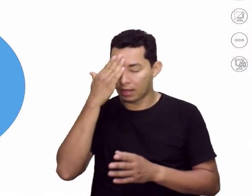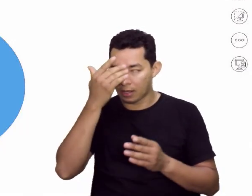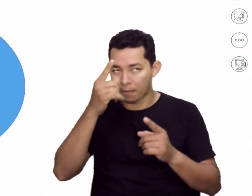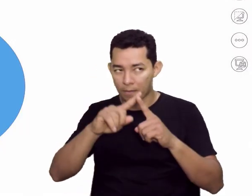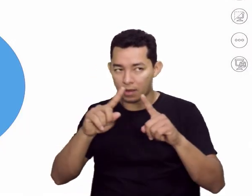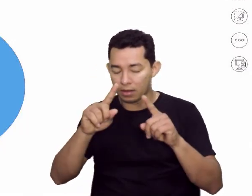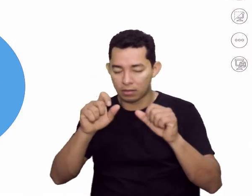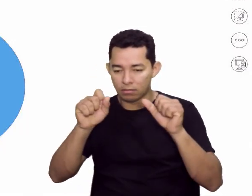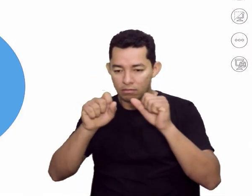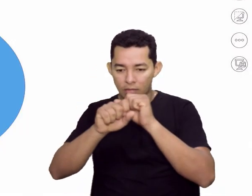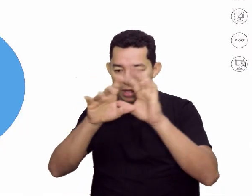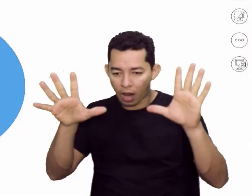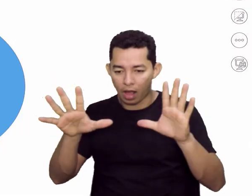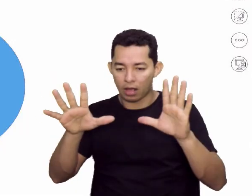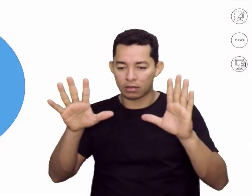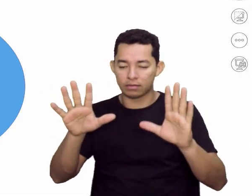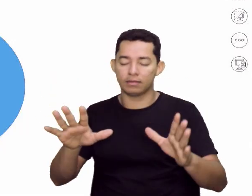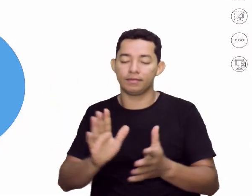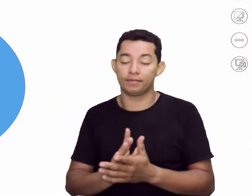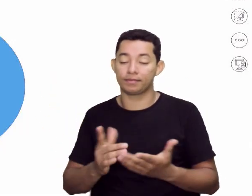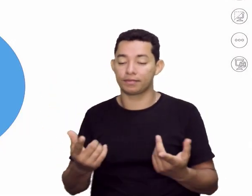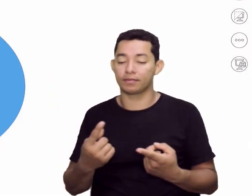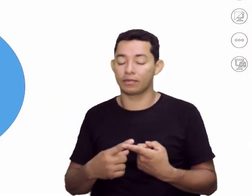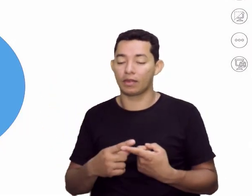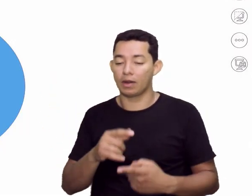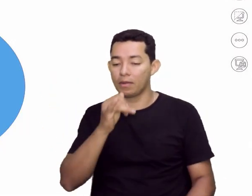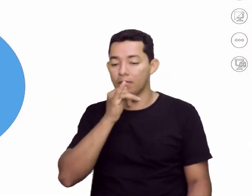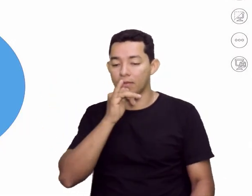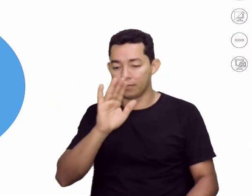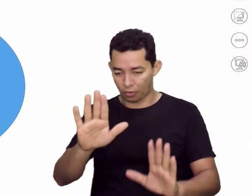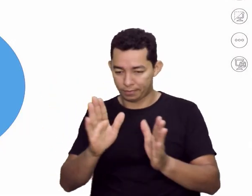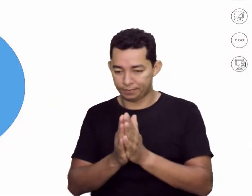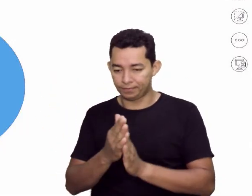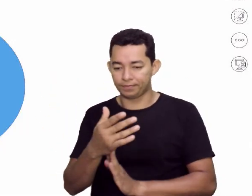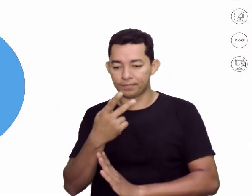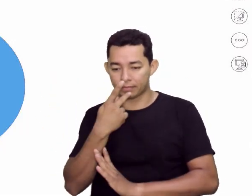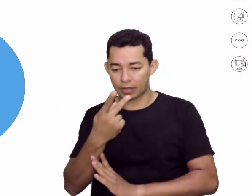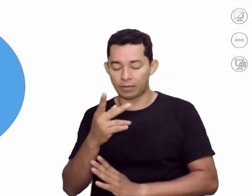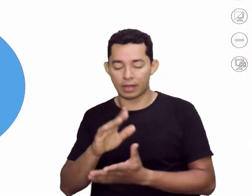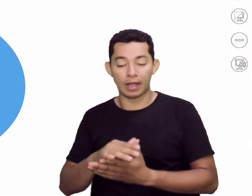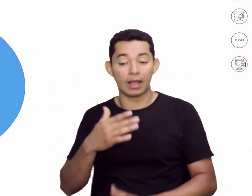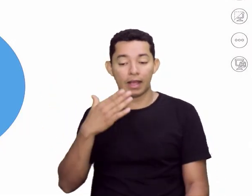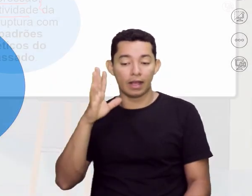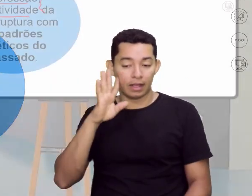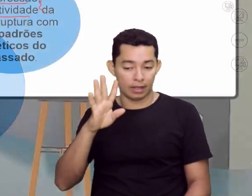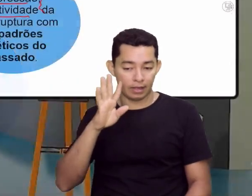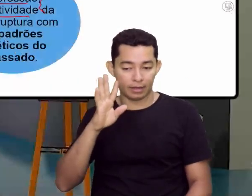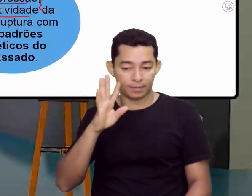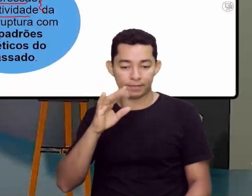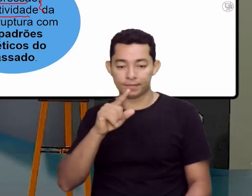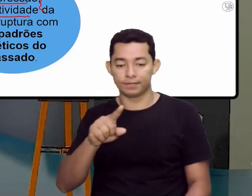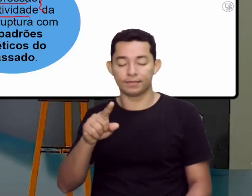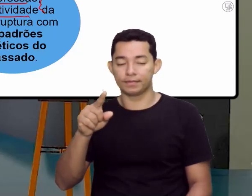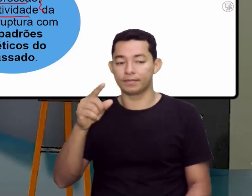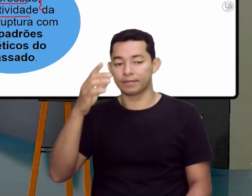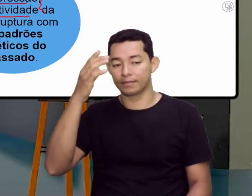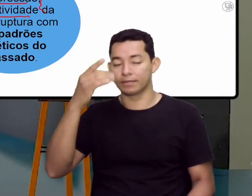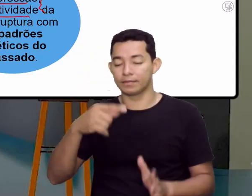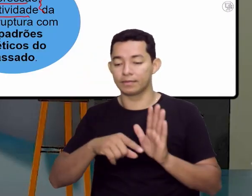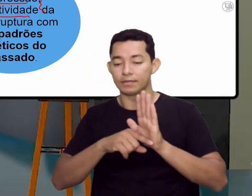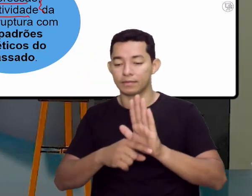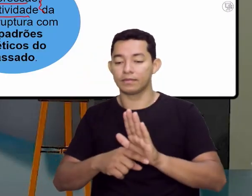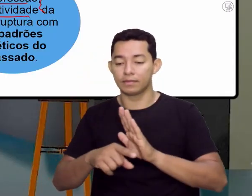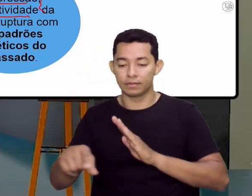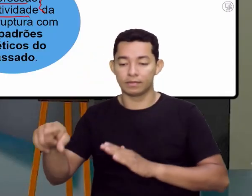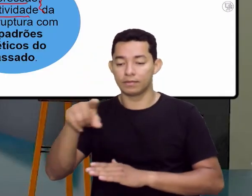através da obra, tá? Porque tem a mensagem, deixa eu comentar aqui com vocês, isso é interessante, porque vai facilitar as coisas que a